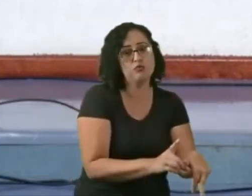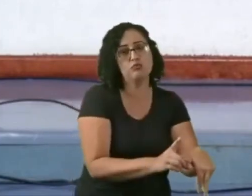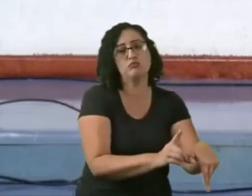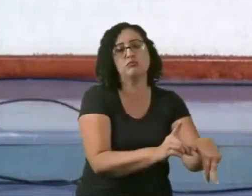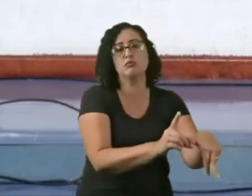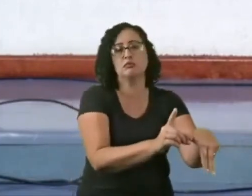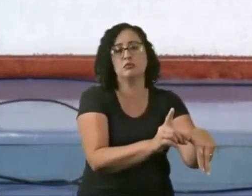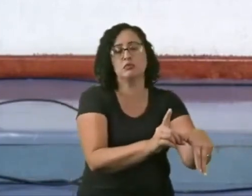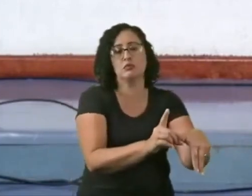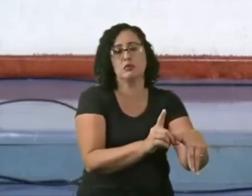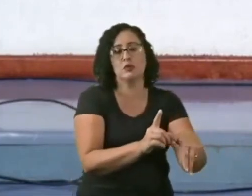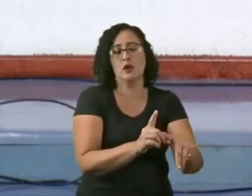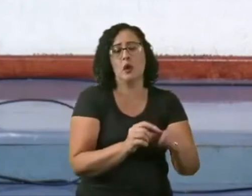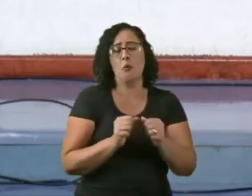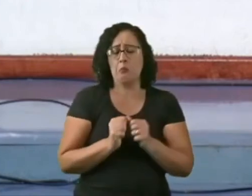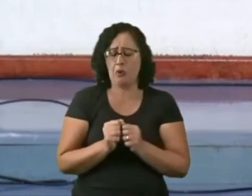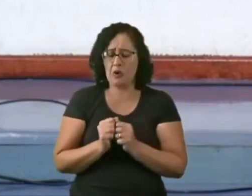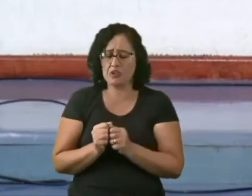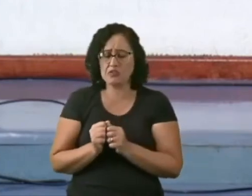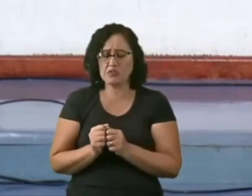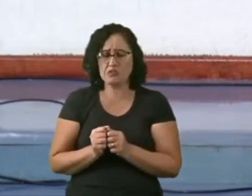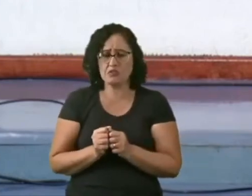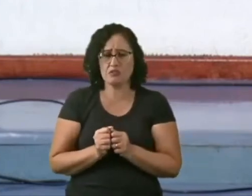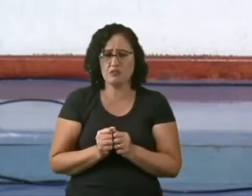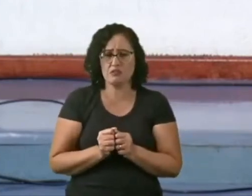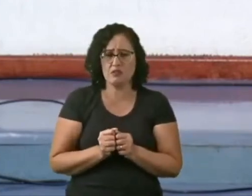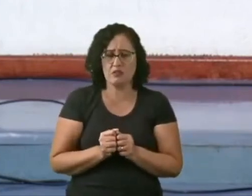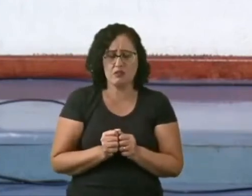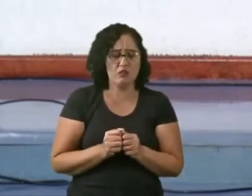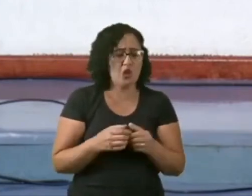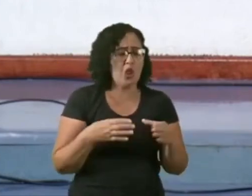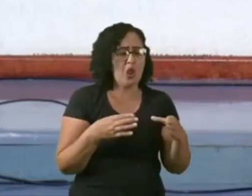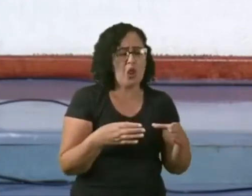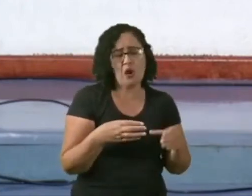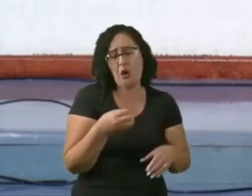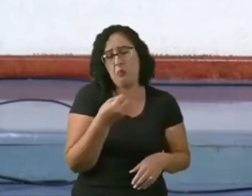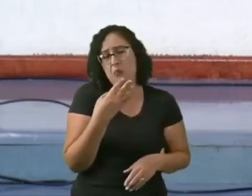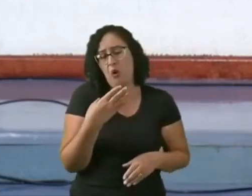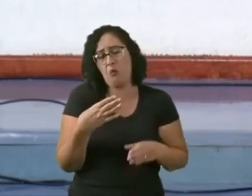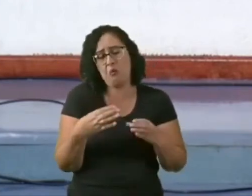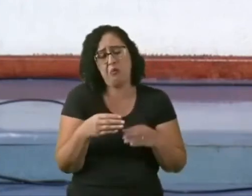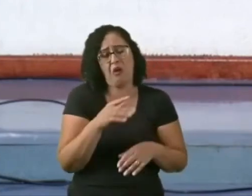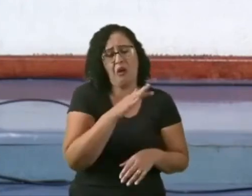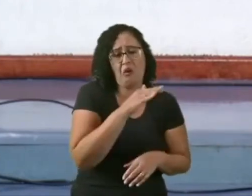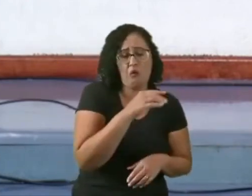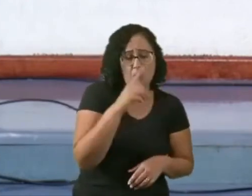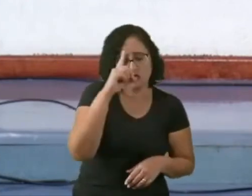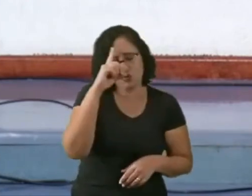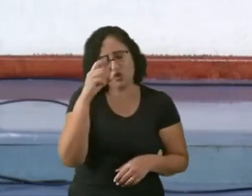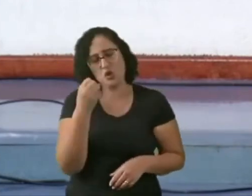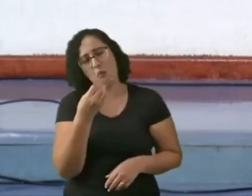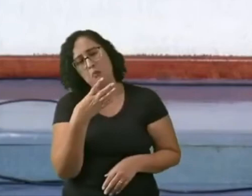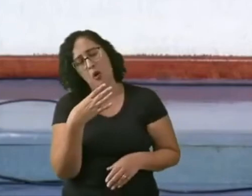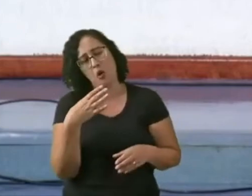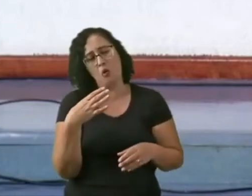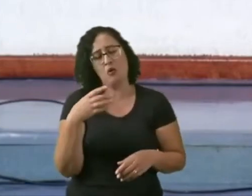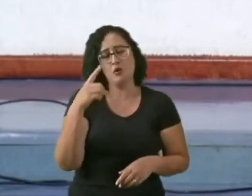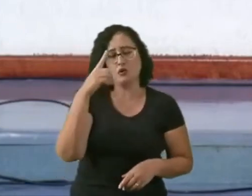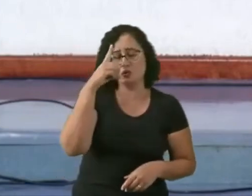vales, a presença, a companhia de Jesus, que deve ser indispensável. Porque vai ter